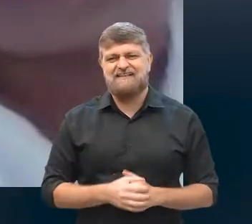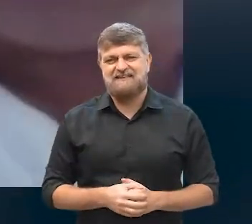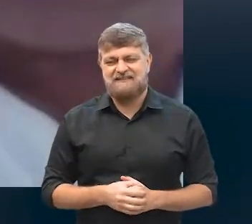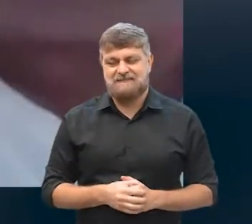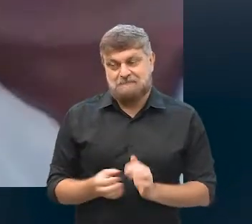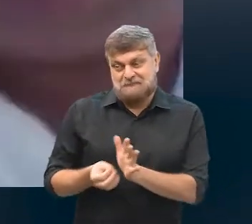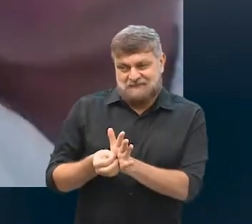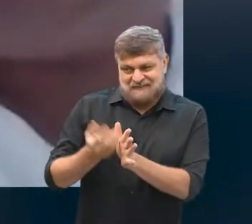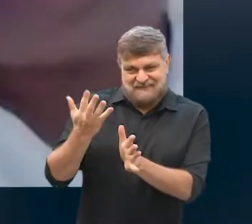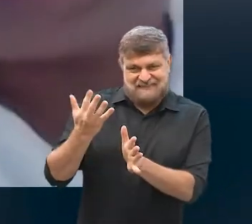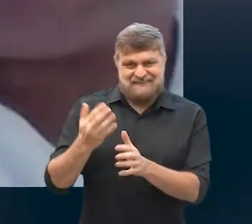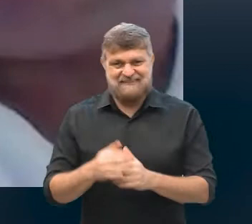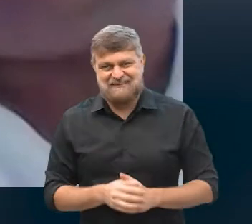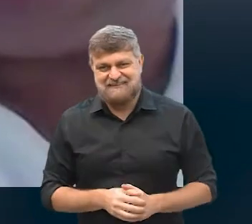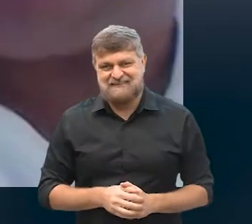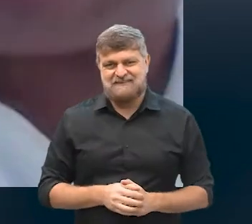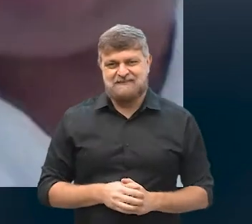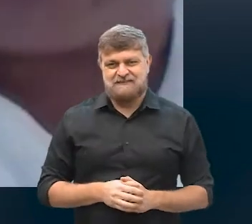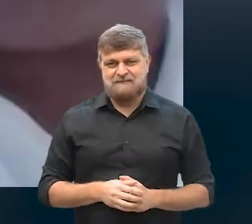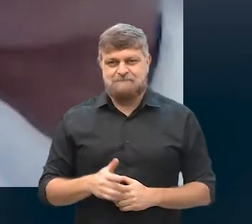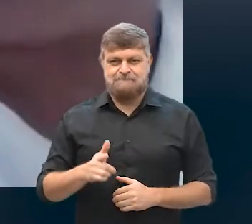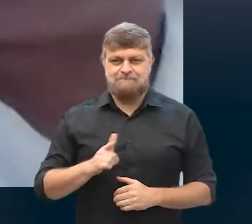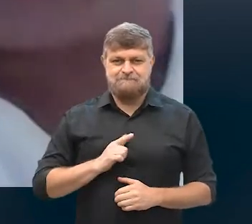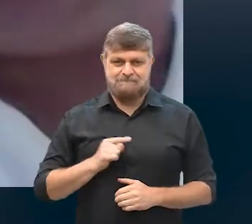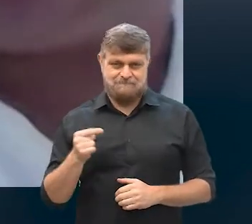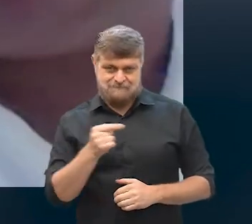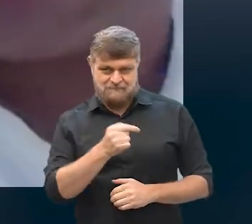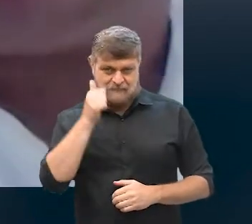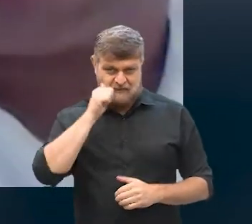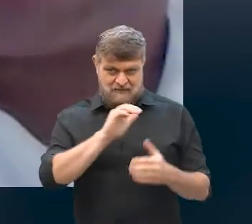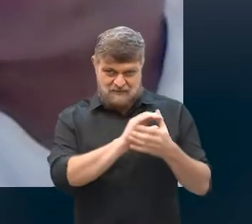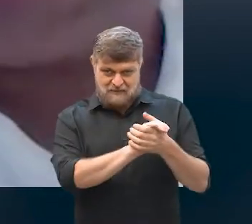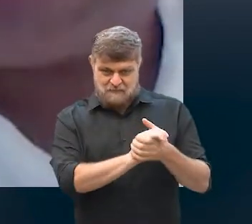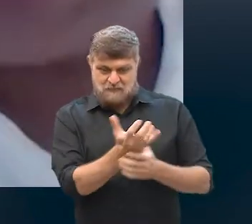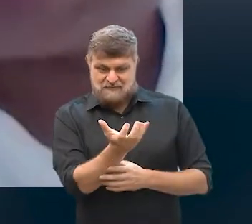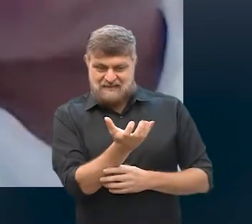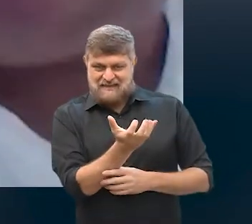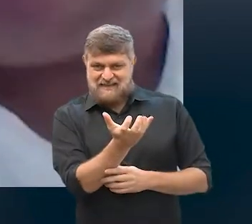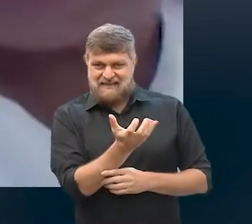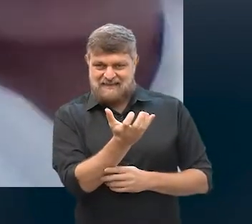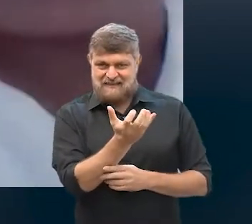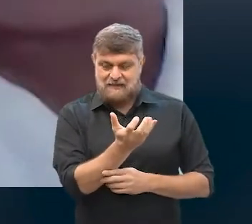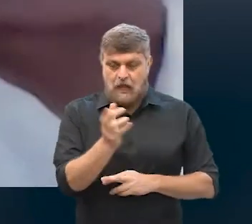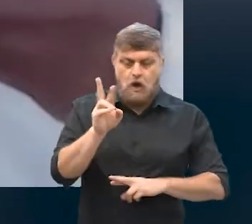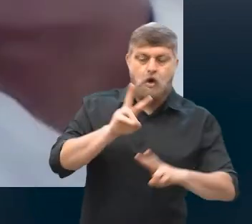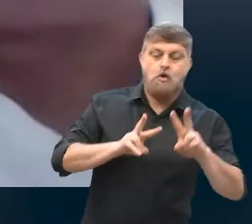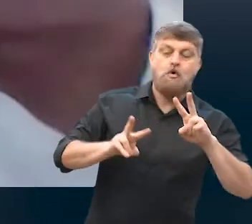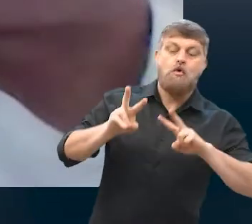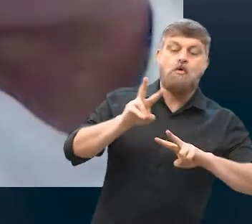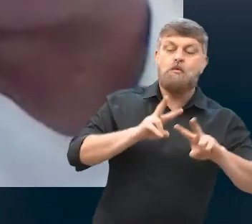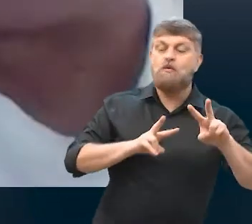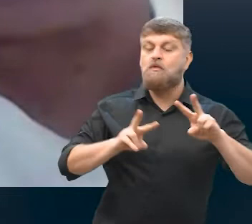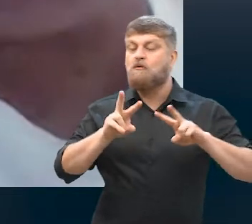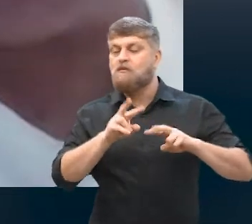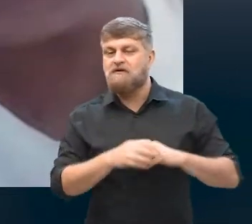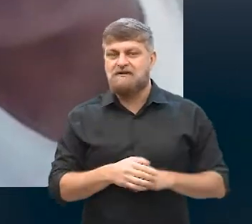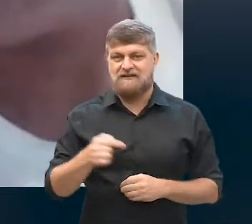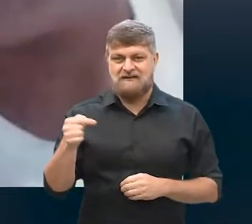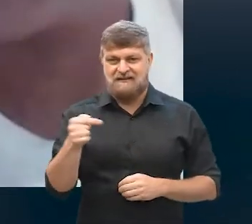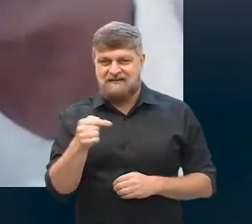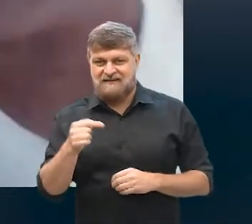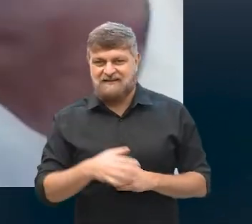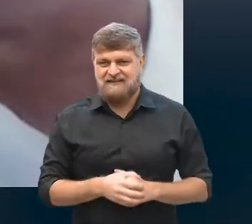tem vezes que a Carol, por exemplo, que é a que olha mais,